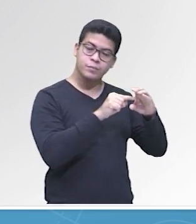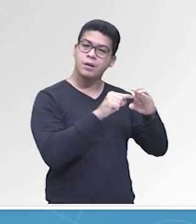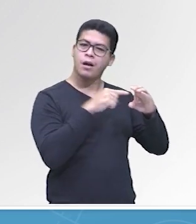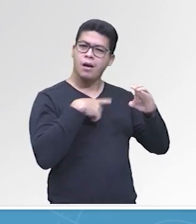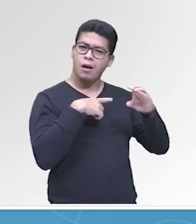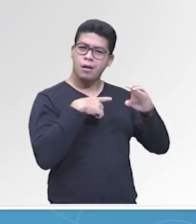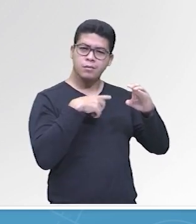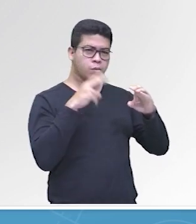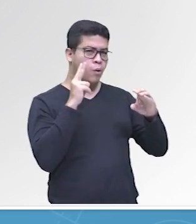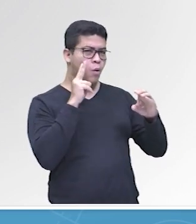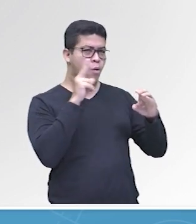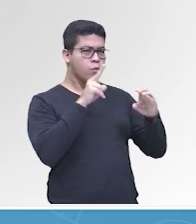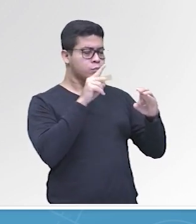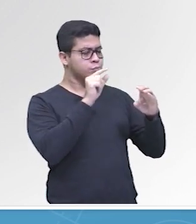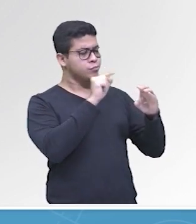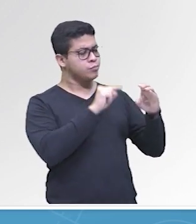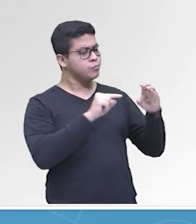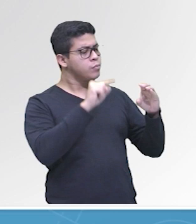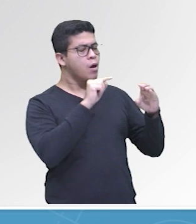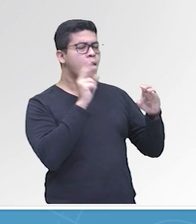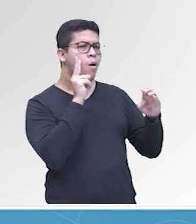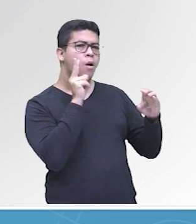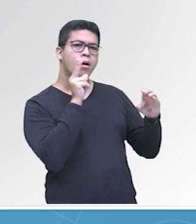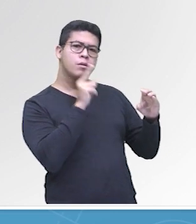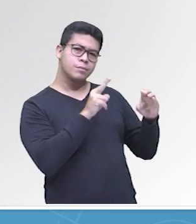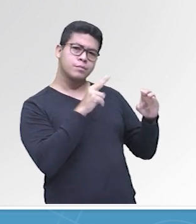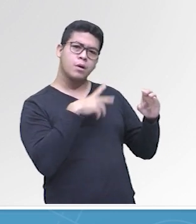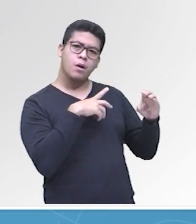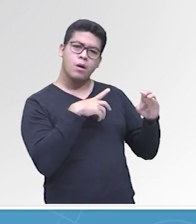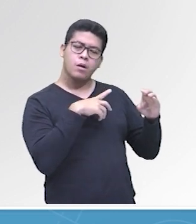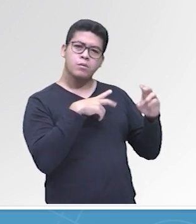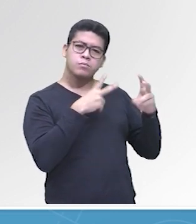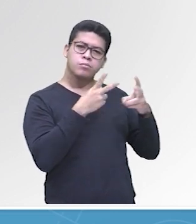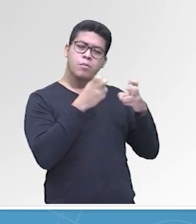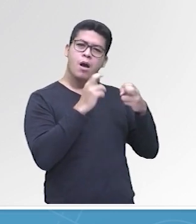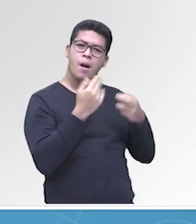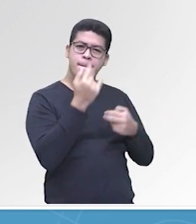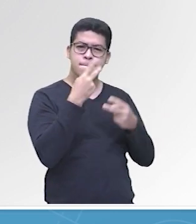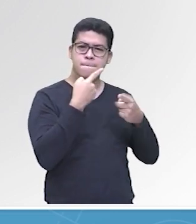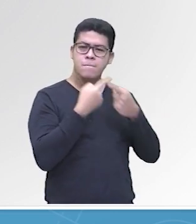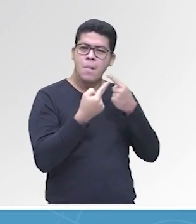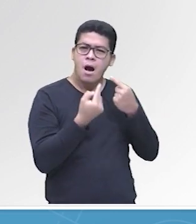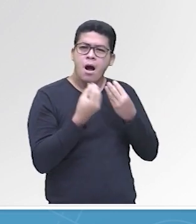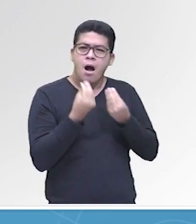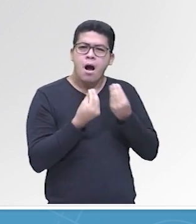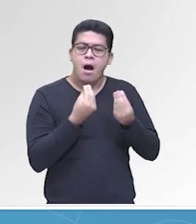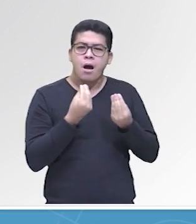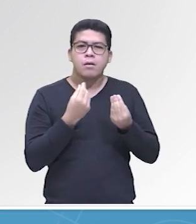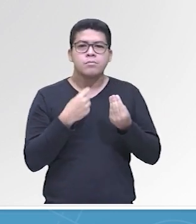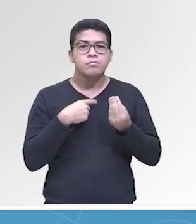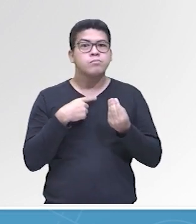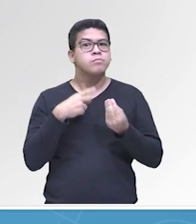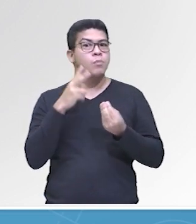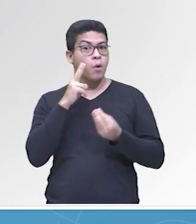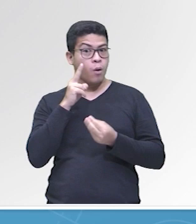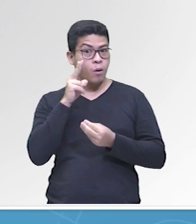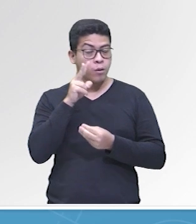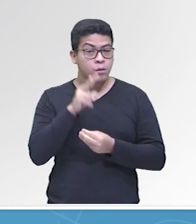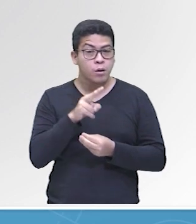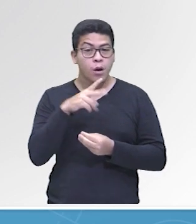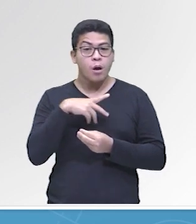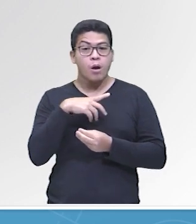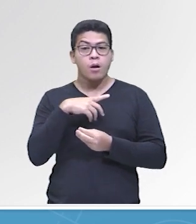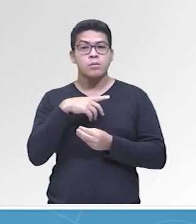fez um esquema semelhante ao que eu estou desenhando e identificou corretamente. Aqui você vai ter